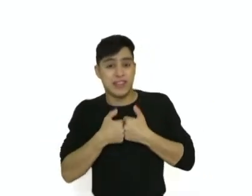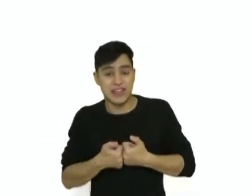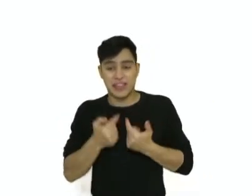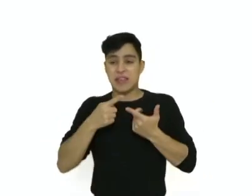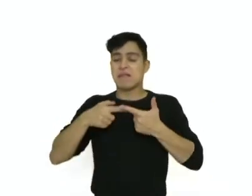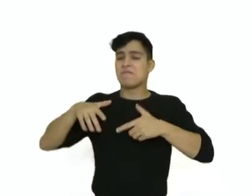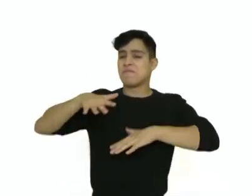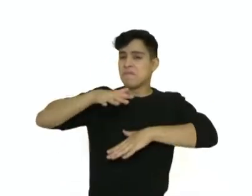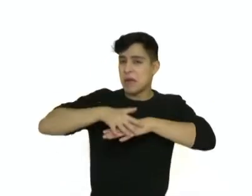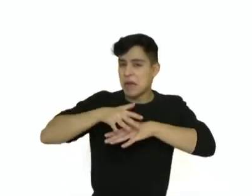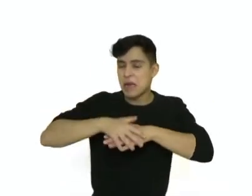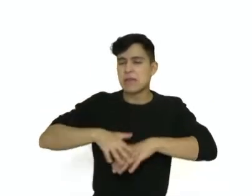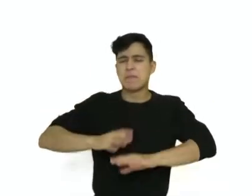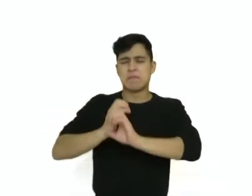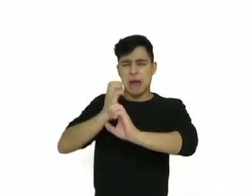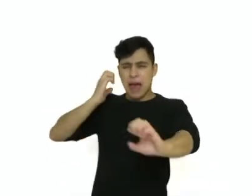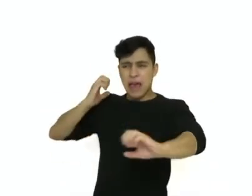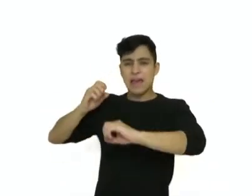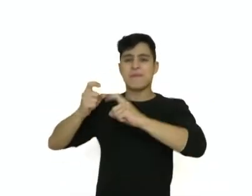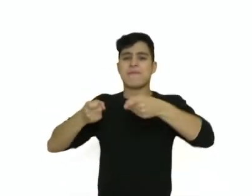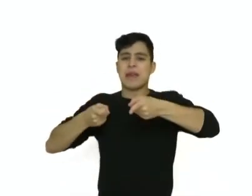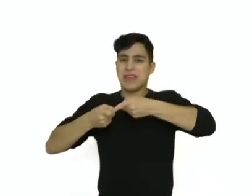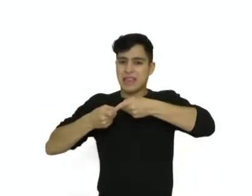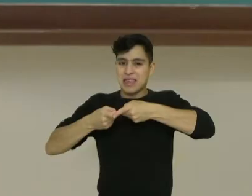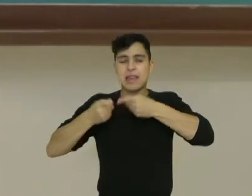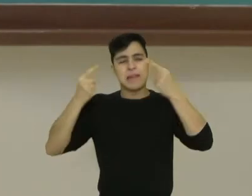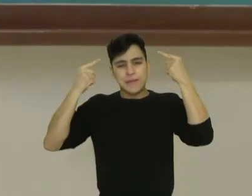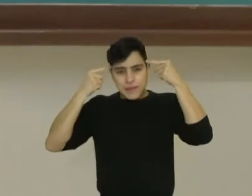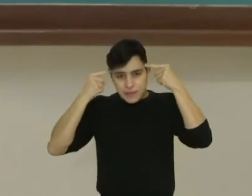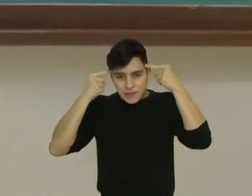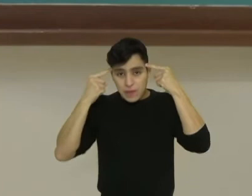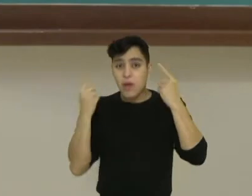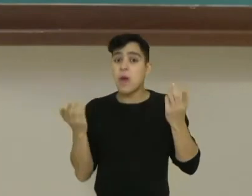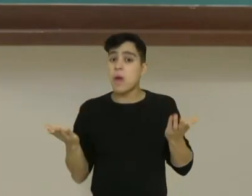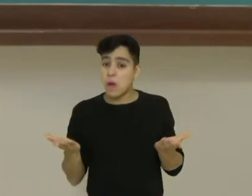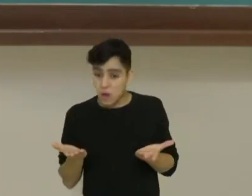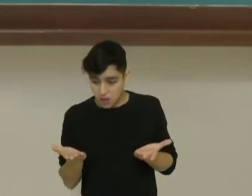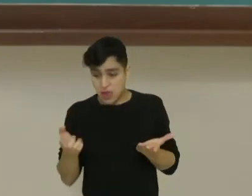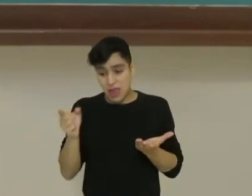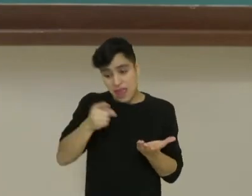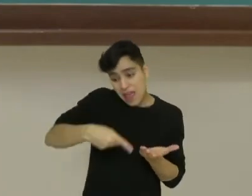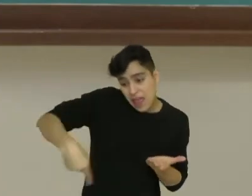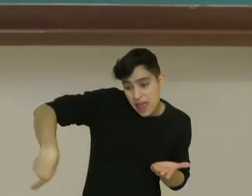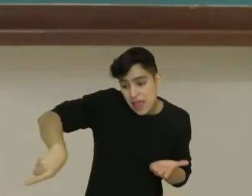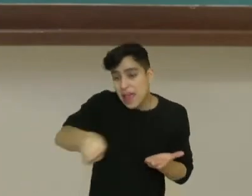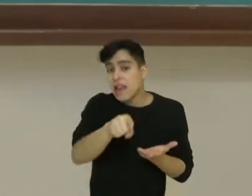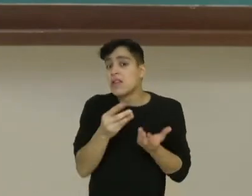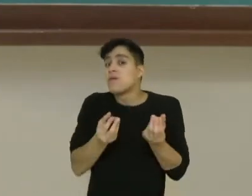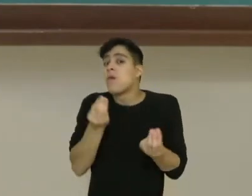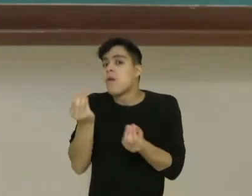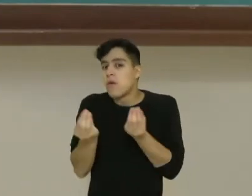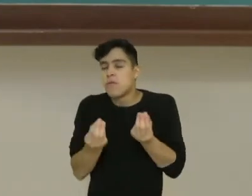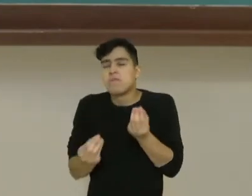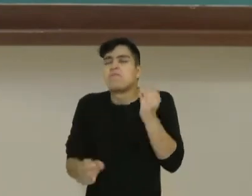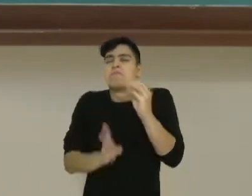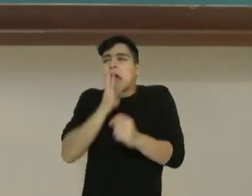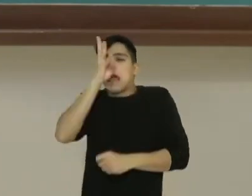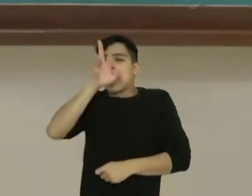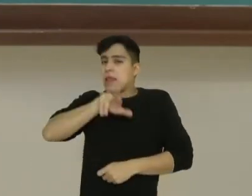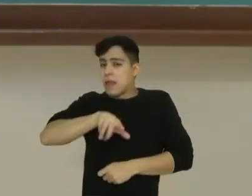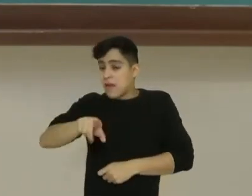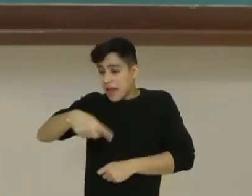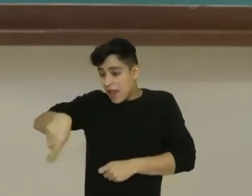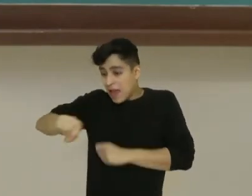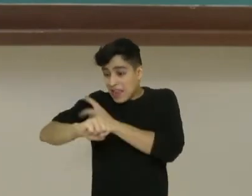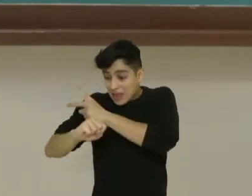matemática, engenharia e medicina. Voltando ao pensamento, de que eles buscaram lá dos gregos antigos